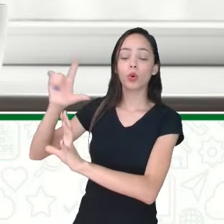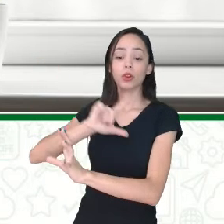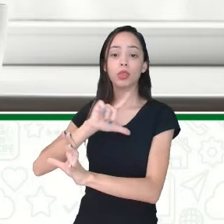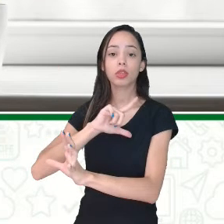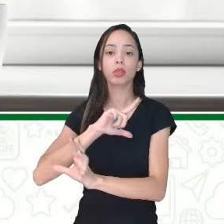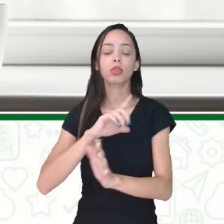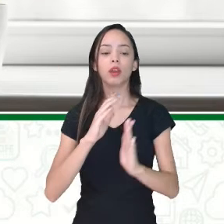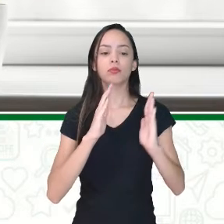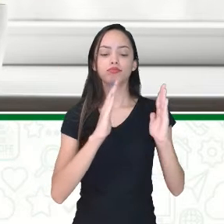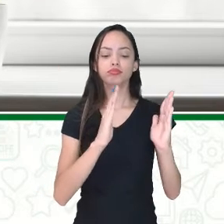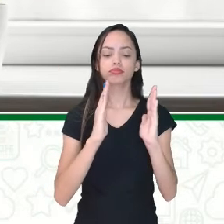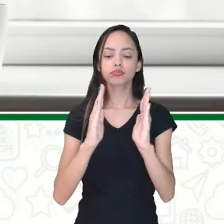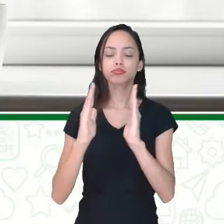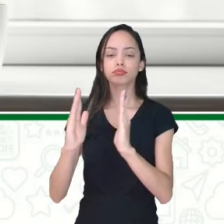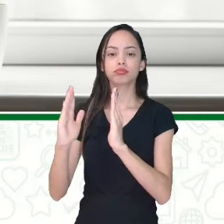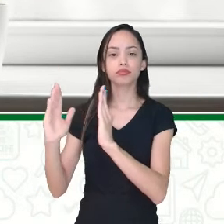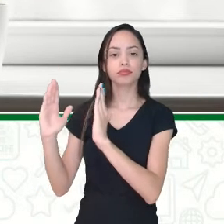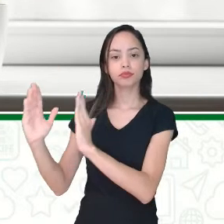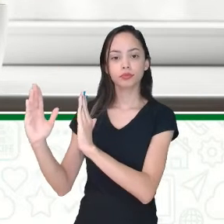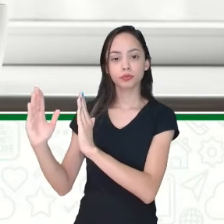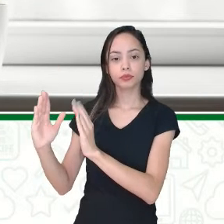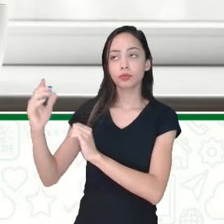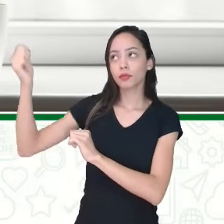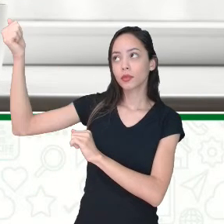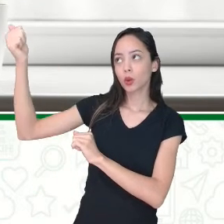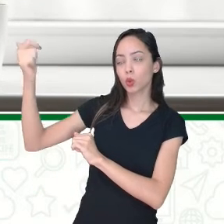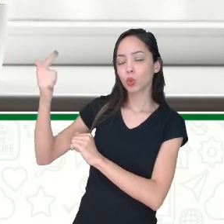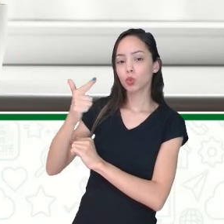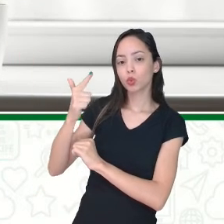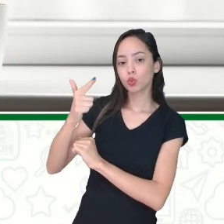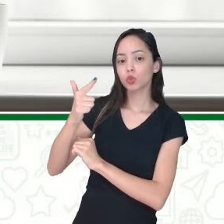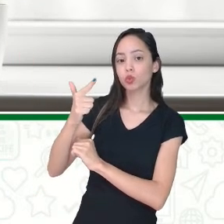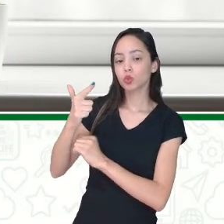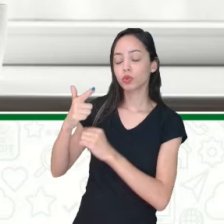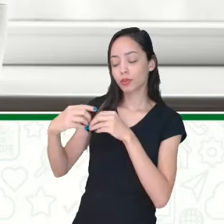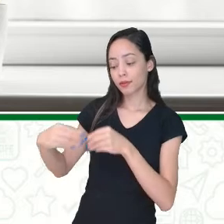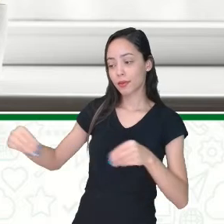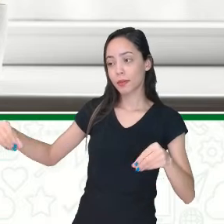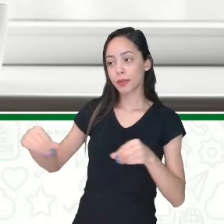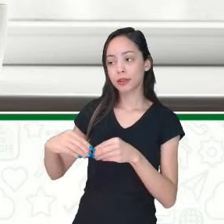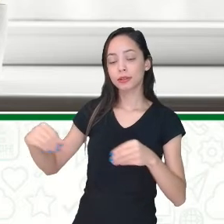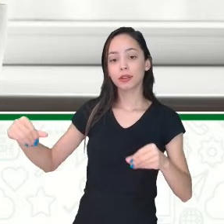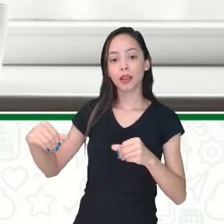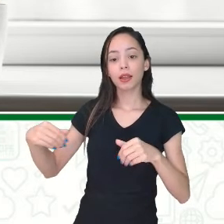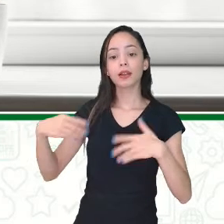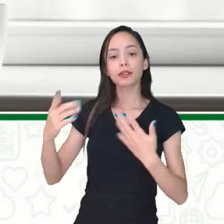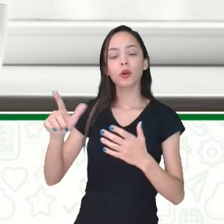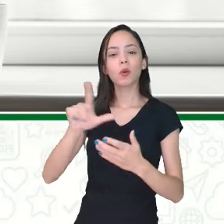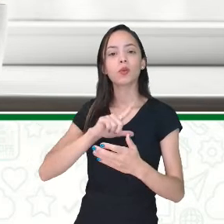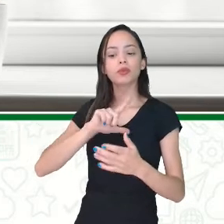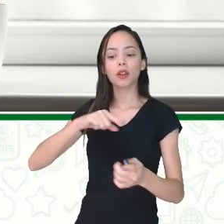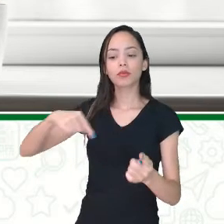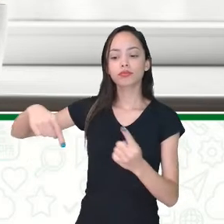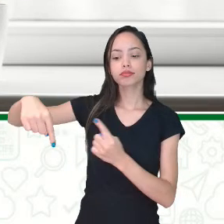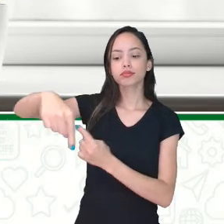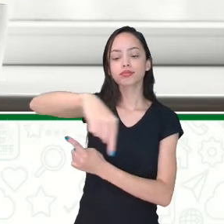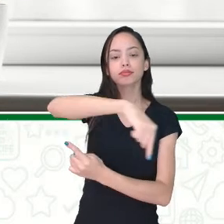ciclo natural em que essa luz vai para a planta, que vem para a terra, e aí elas ficam nessa